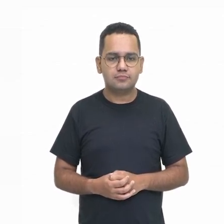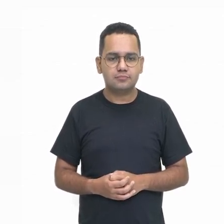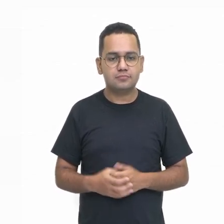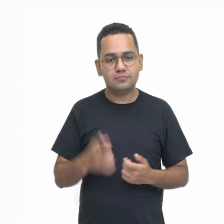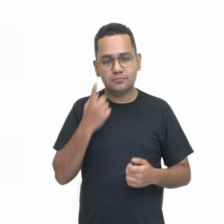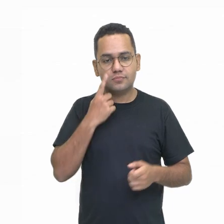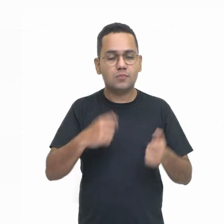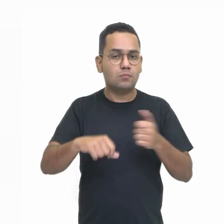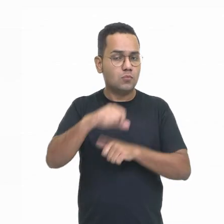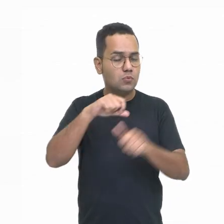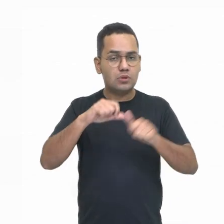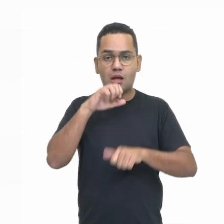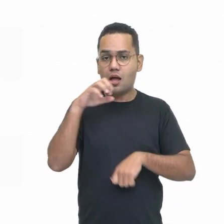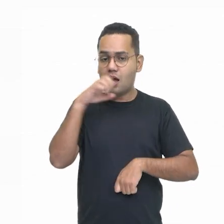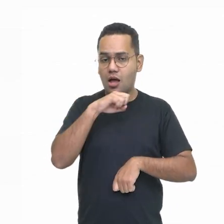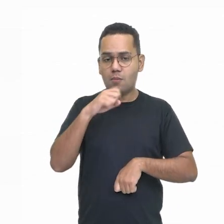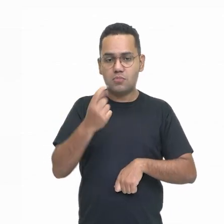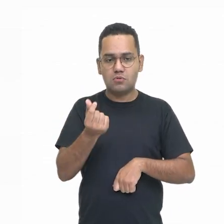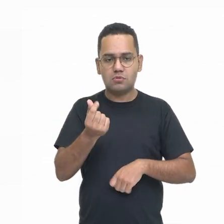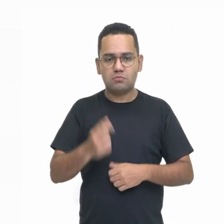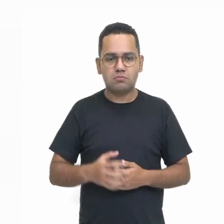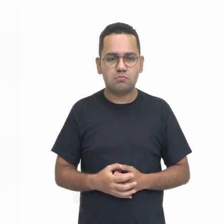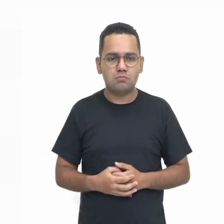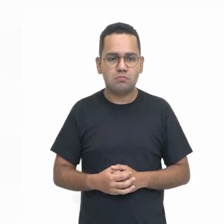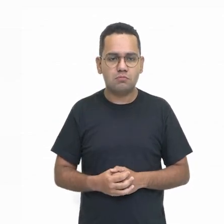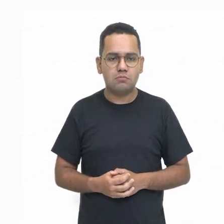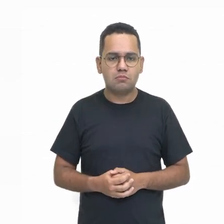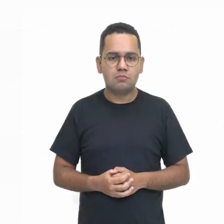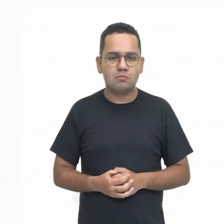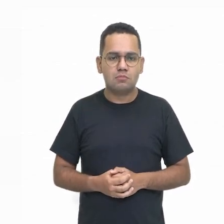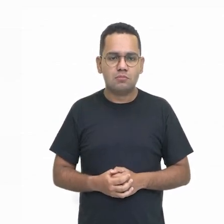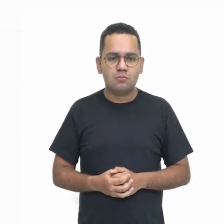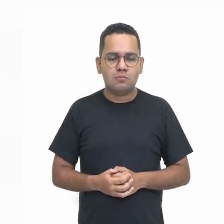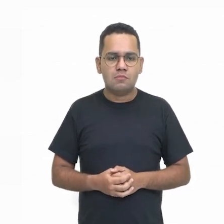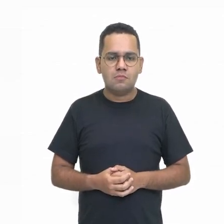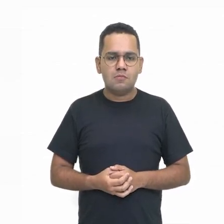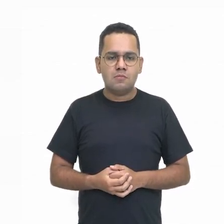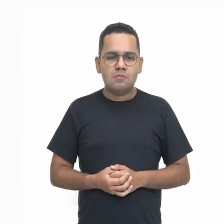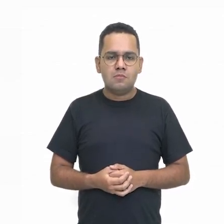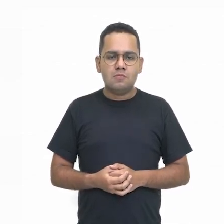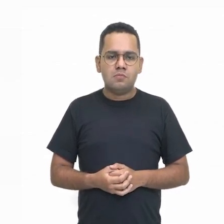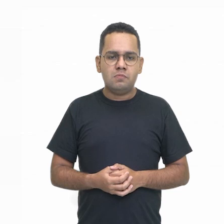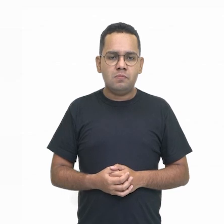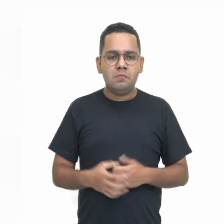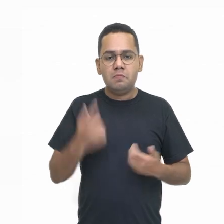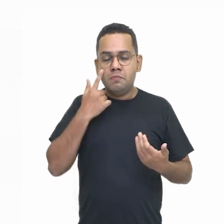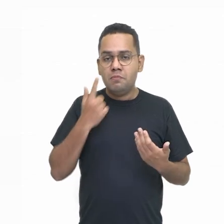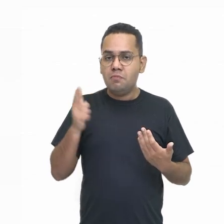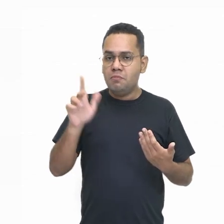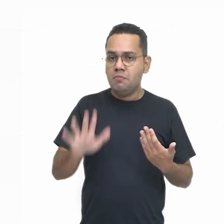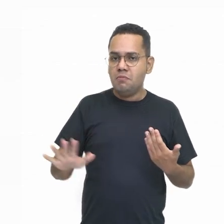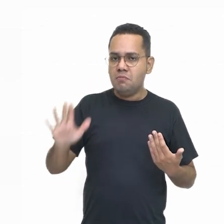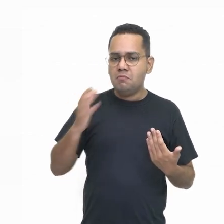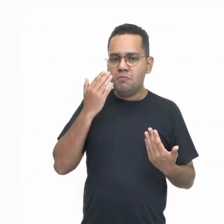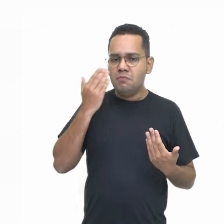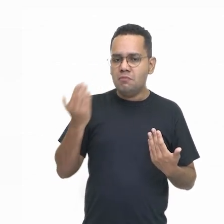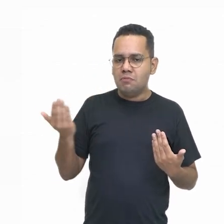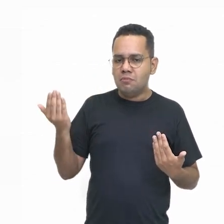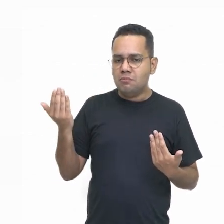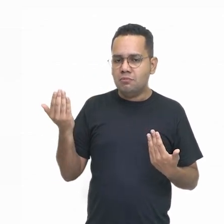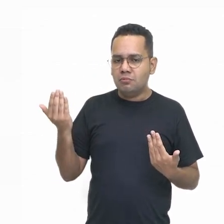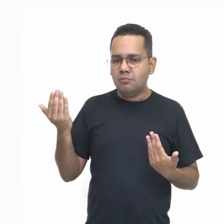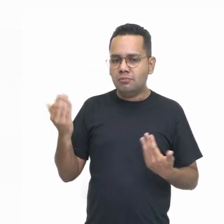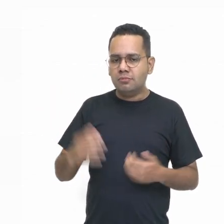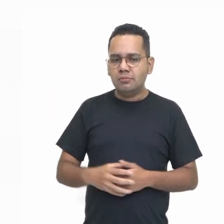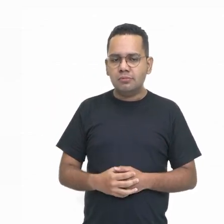moeda brasileira. Olha só, um cão teria um dia melhor. E aqui você tem, né, a imagem da cédula com